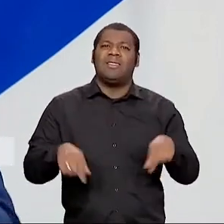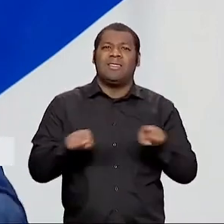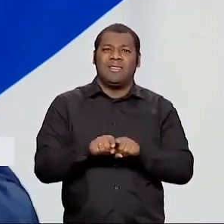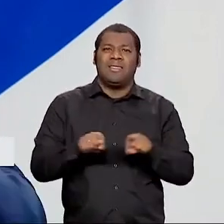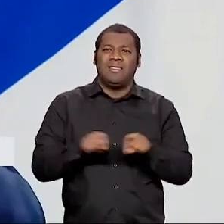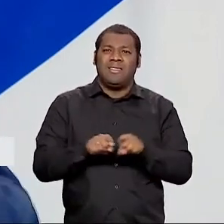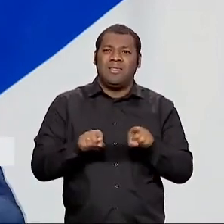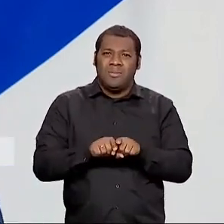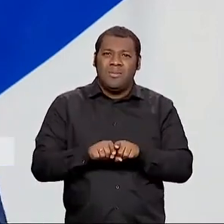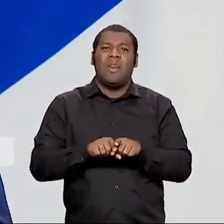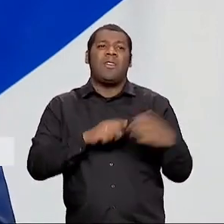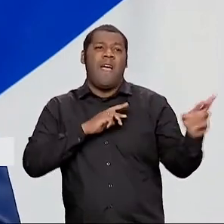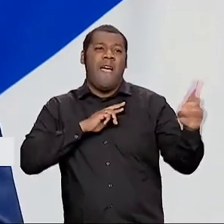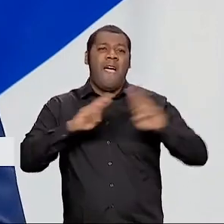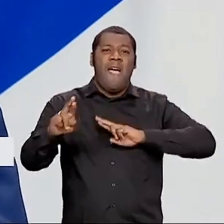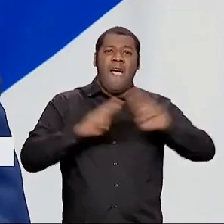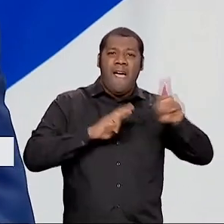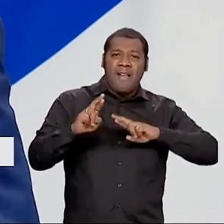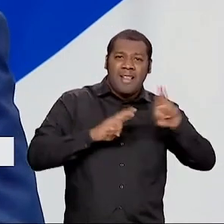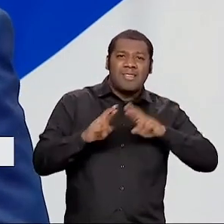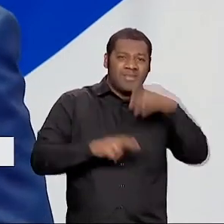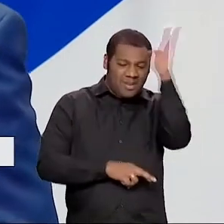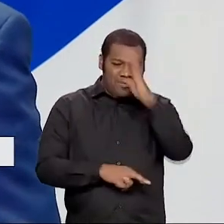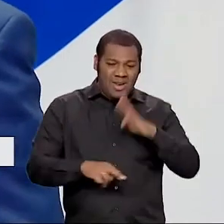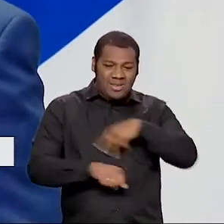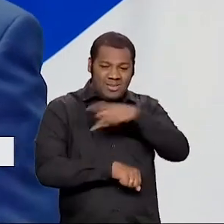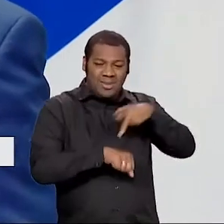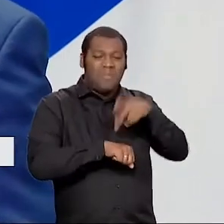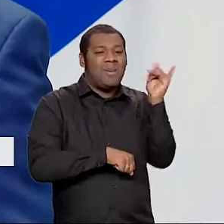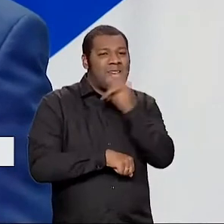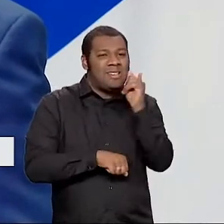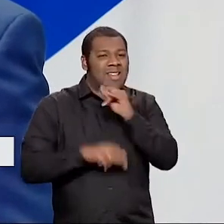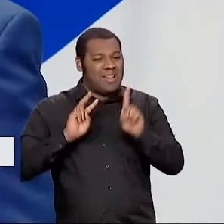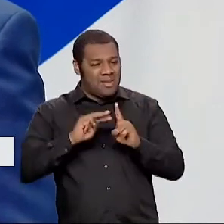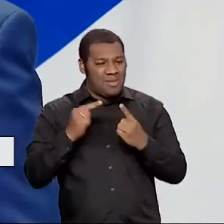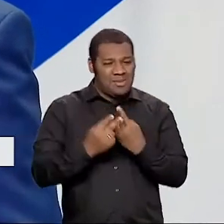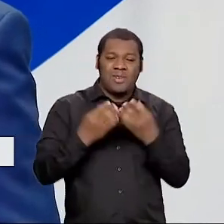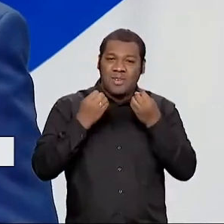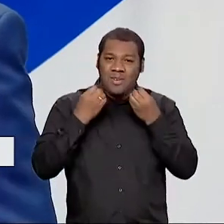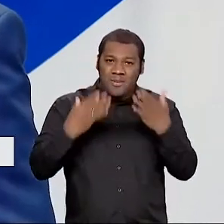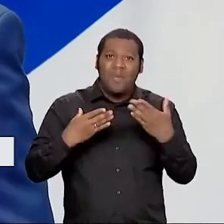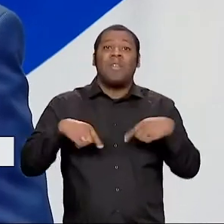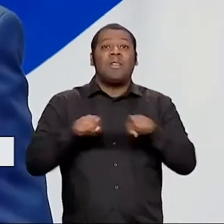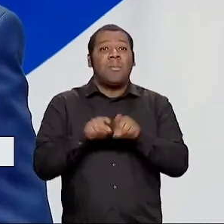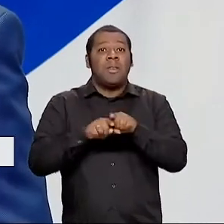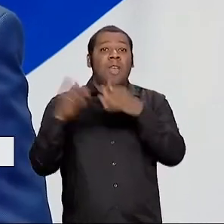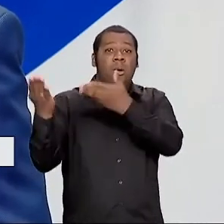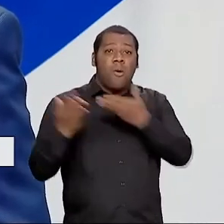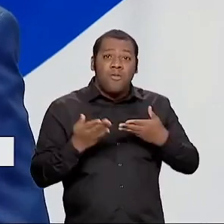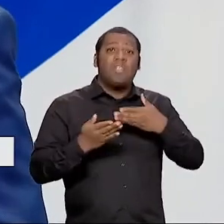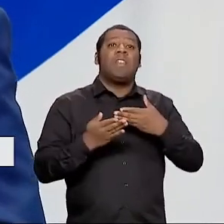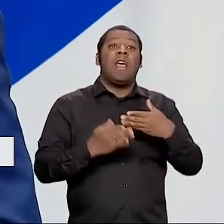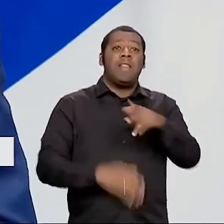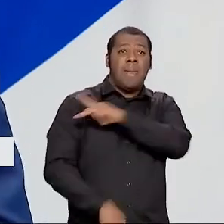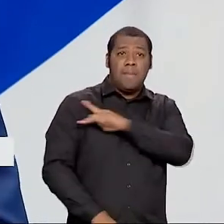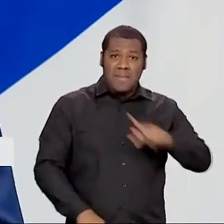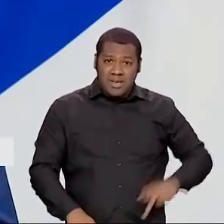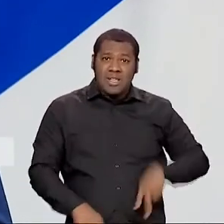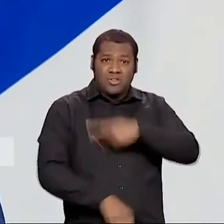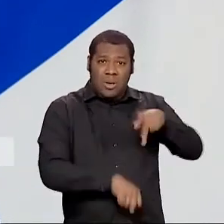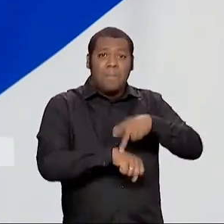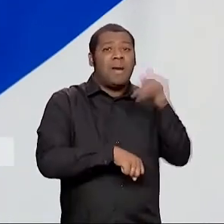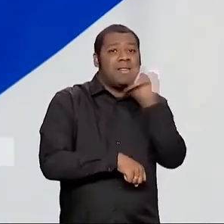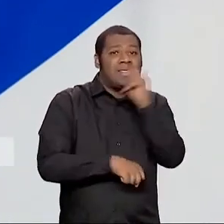os futuros passos do Brasil na relação com a Itália. Eu convidei o presidente Mattarella para ir ao Brasil, convidei a ministra Giovanna para